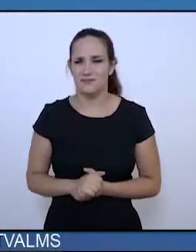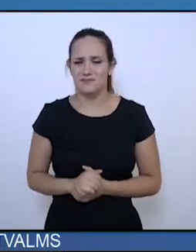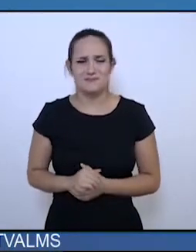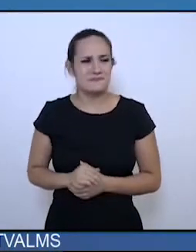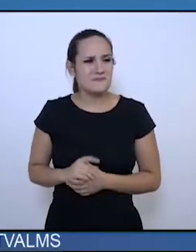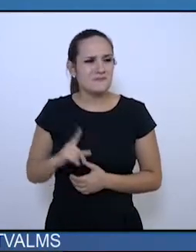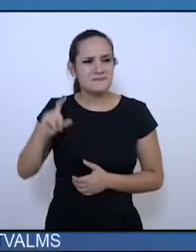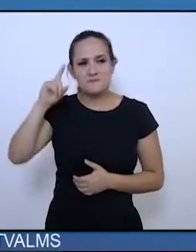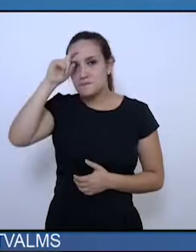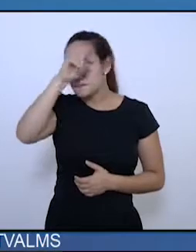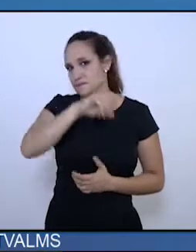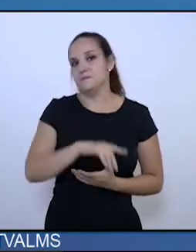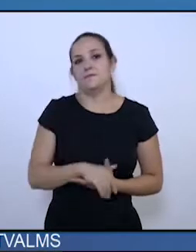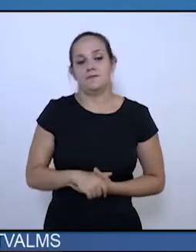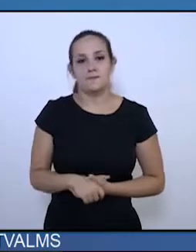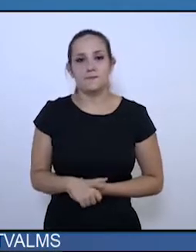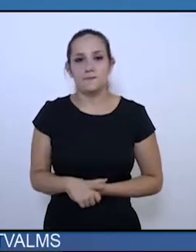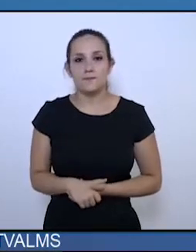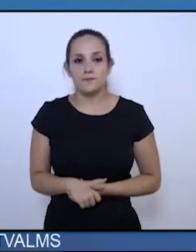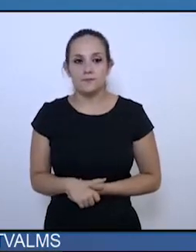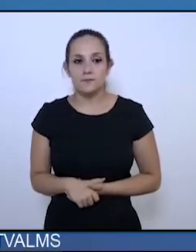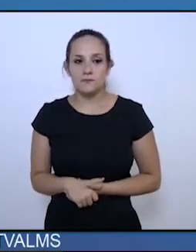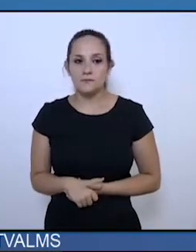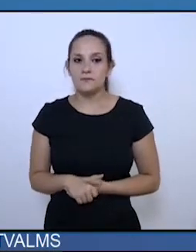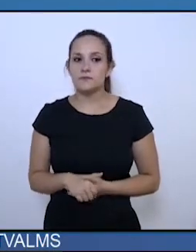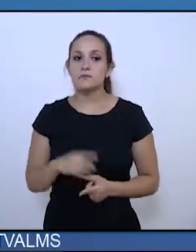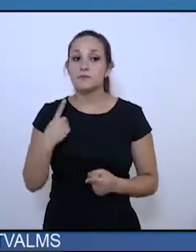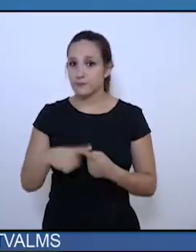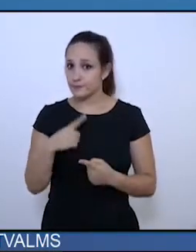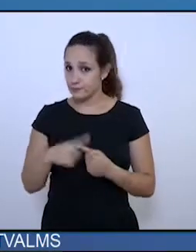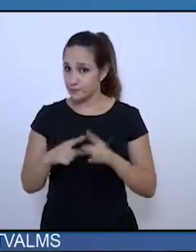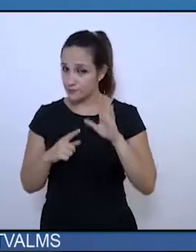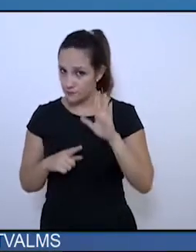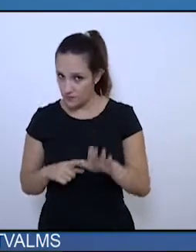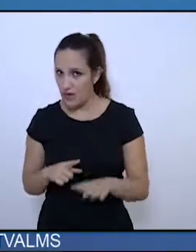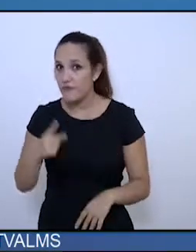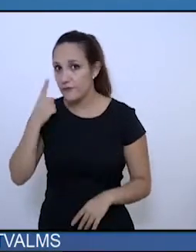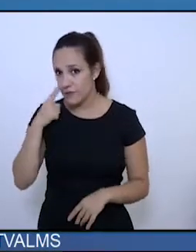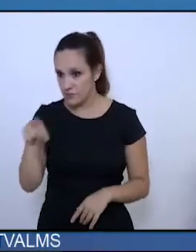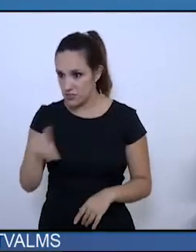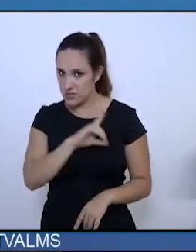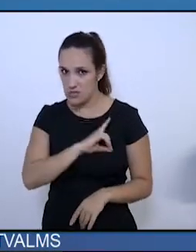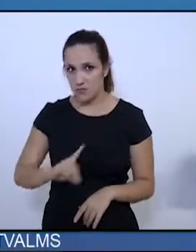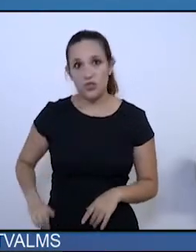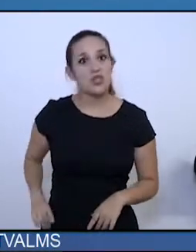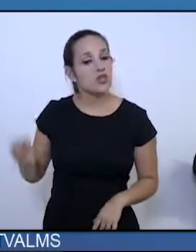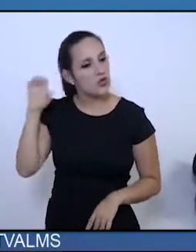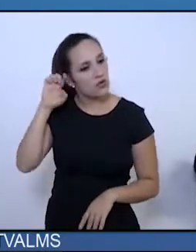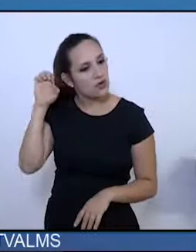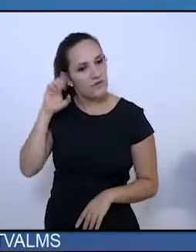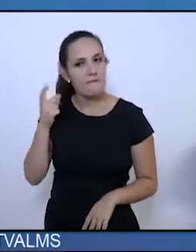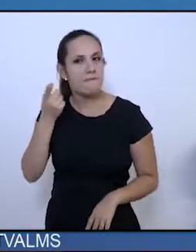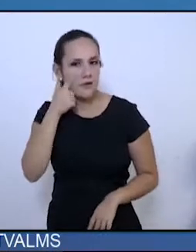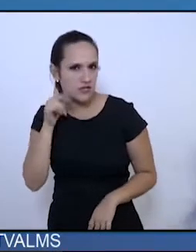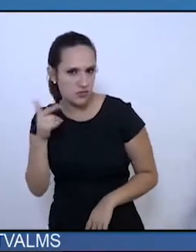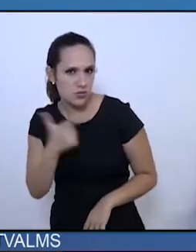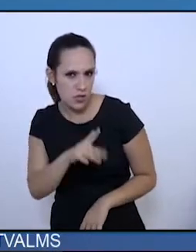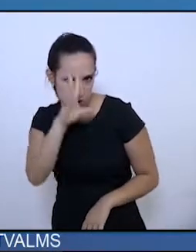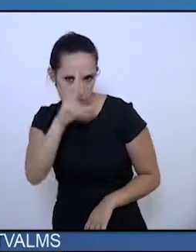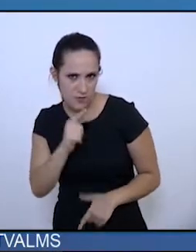Muito difícil. Porque tenta, deputado Eduardo Rocha, atacar o problema da